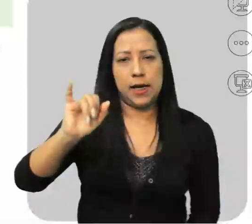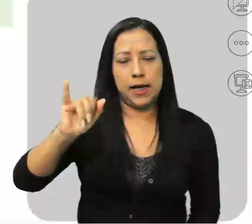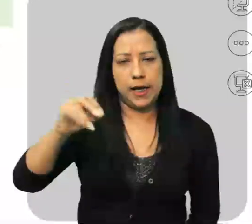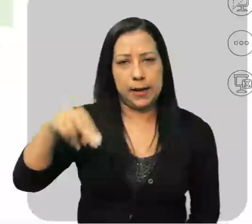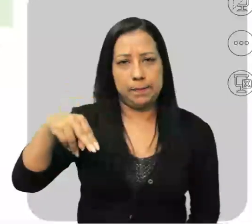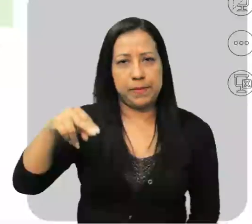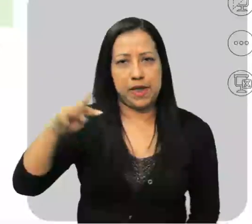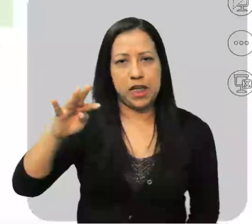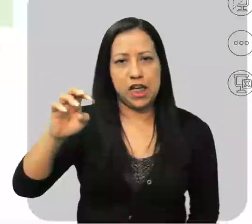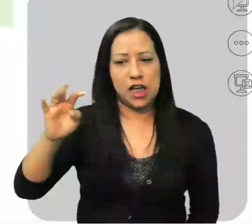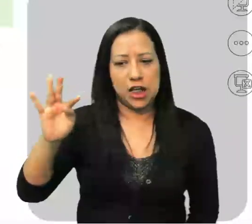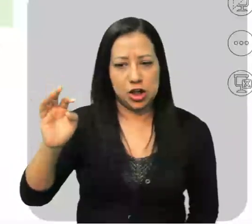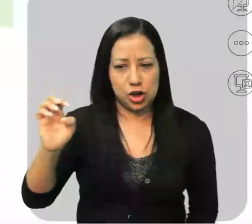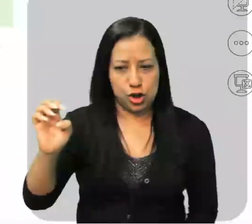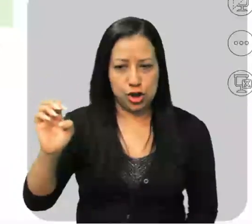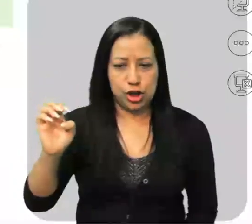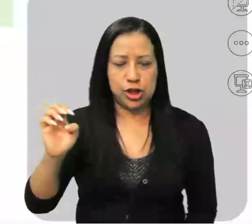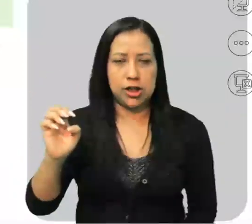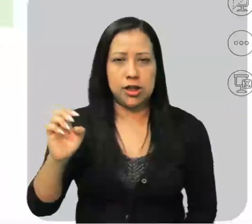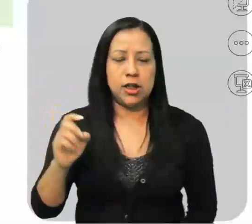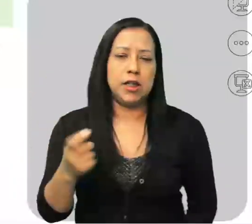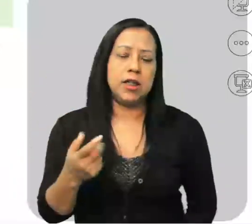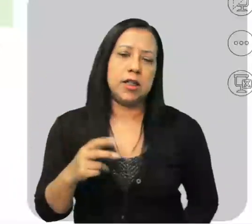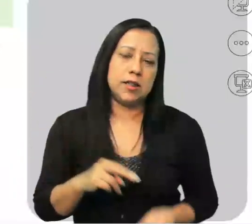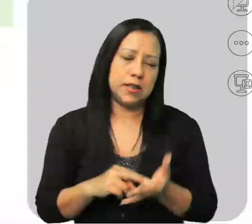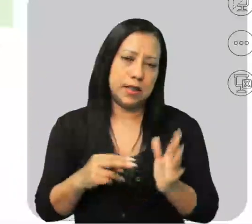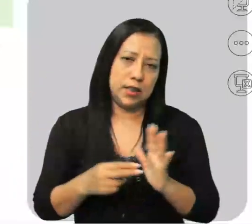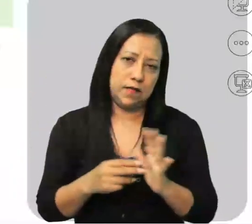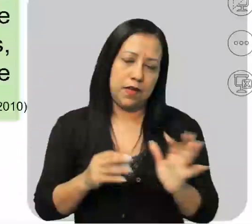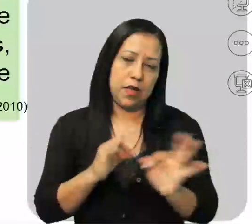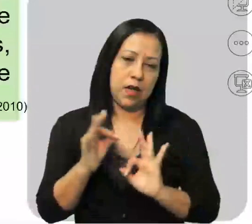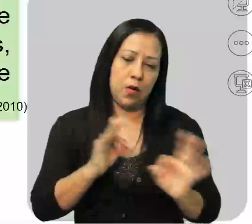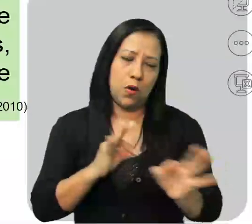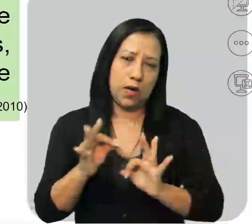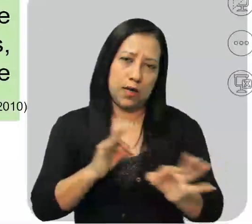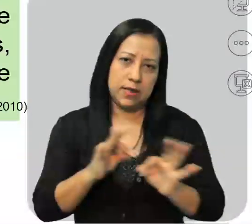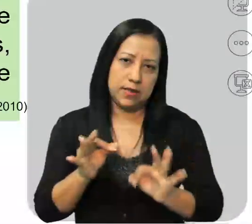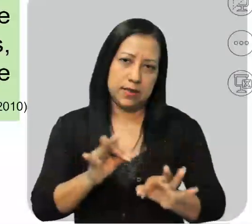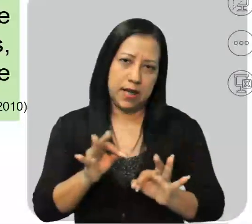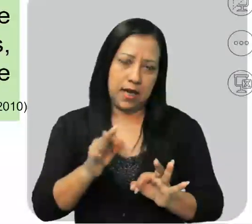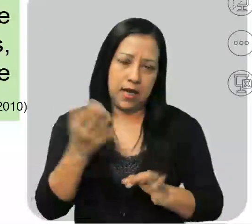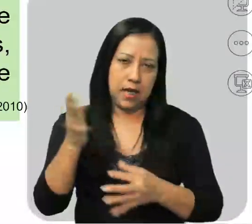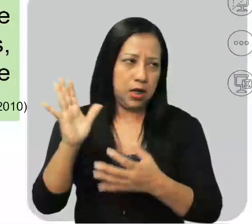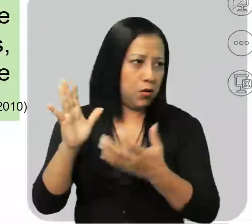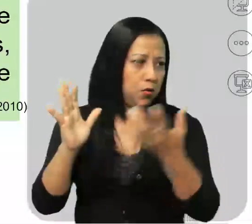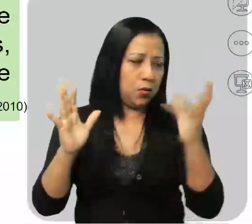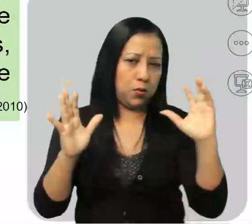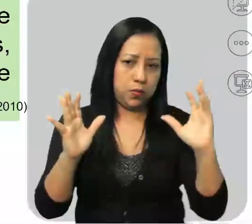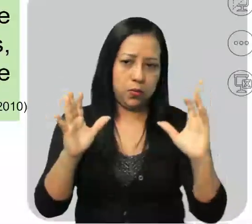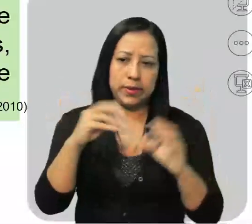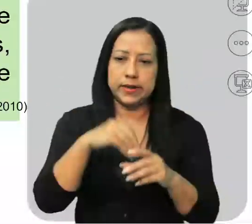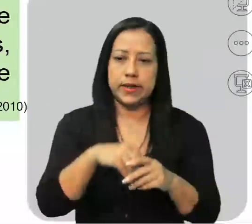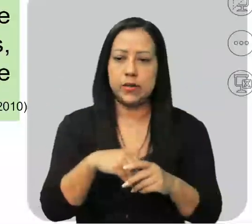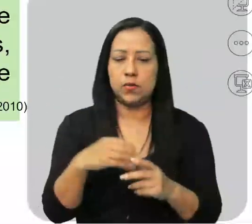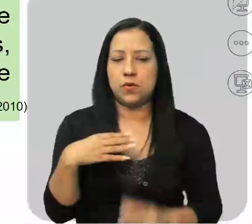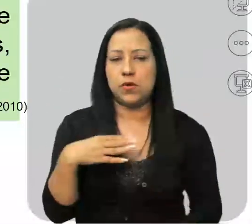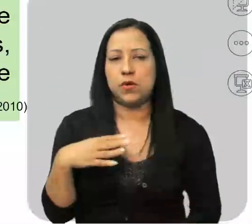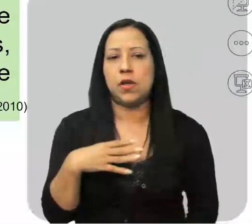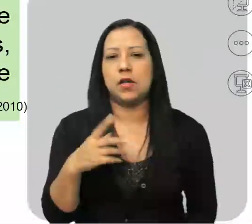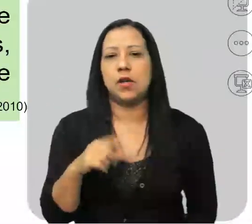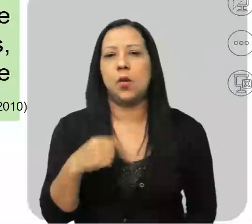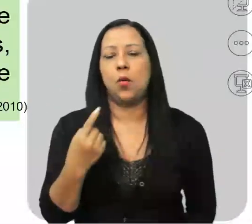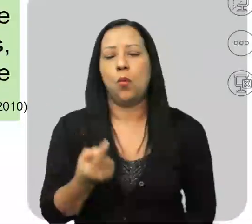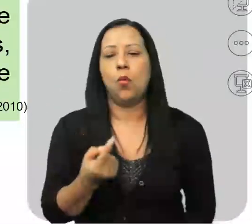Planejamento, para justamente ver como planejar essa questão do meio ambiente urbano,